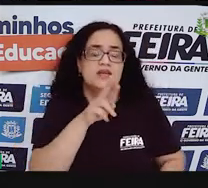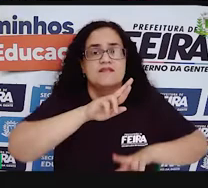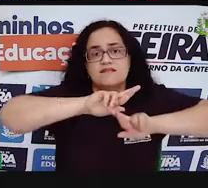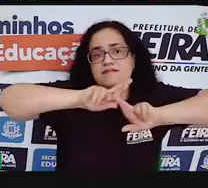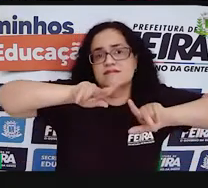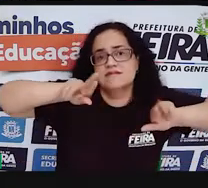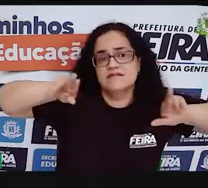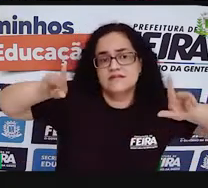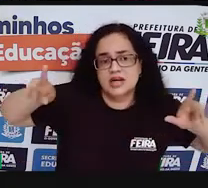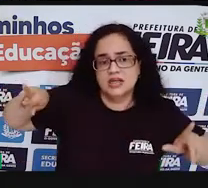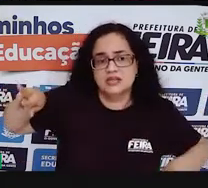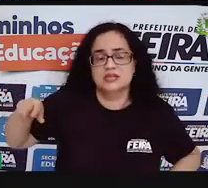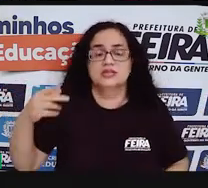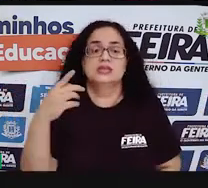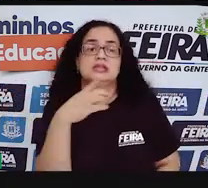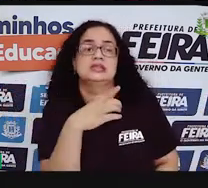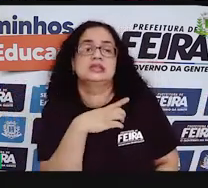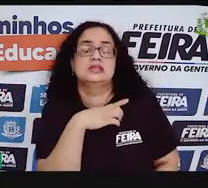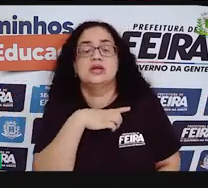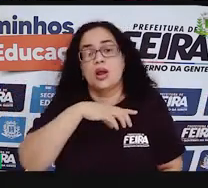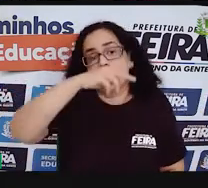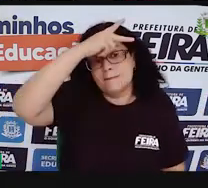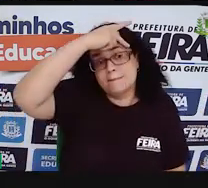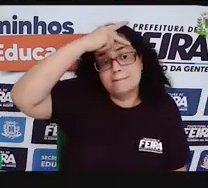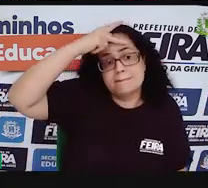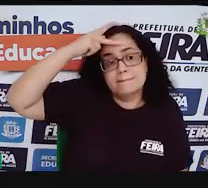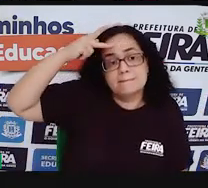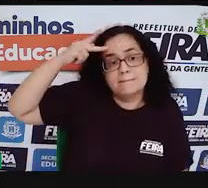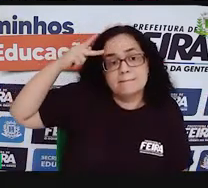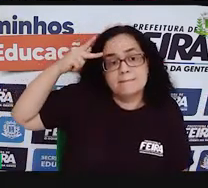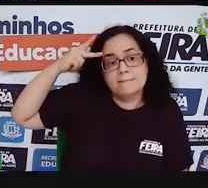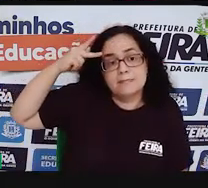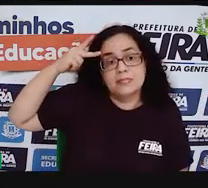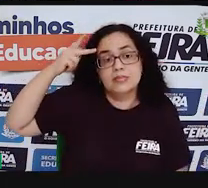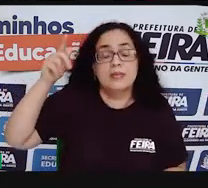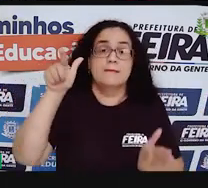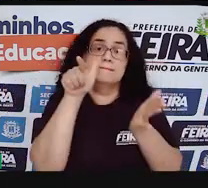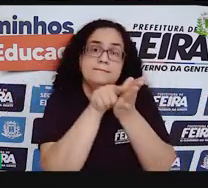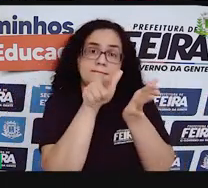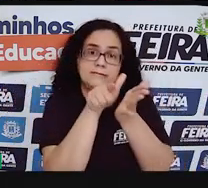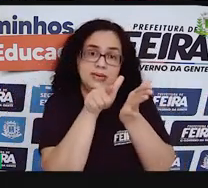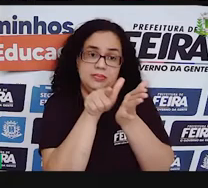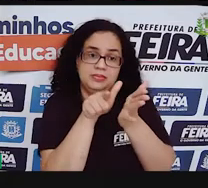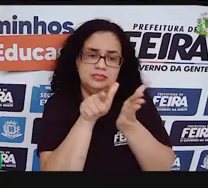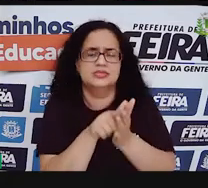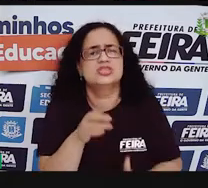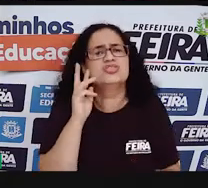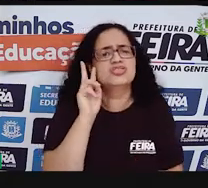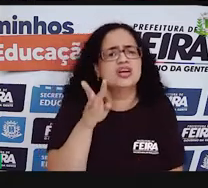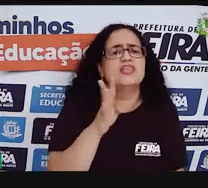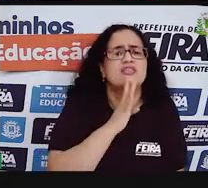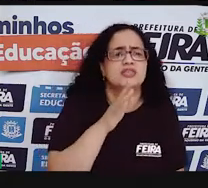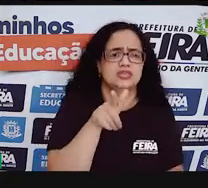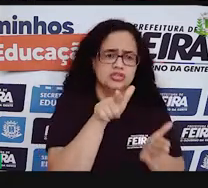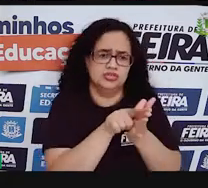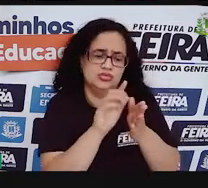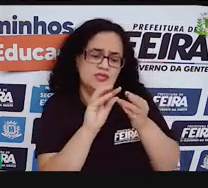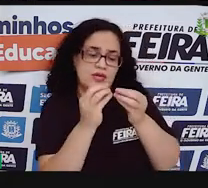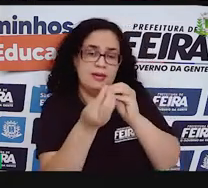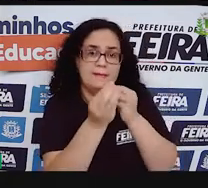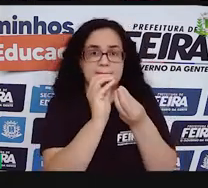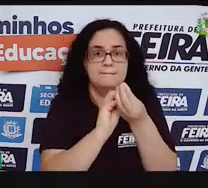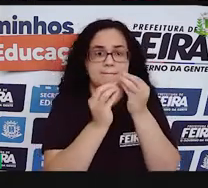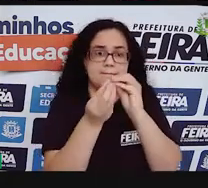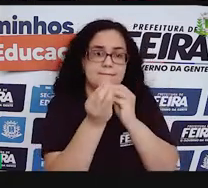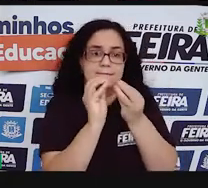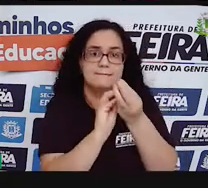diversas situações e ações das pessoas no dia a dia, que é o papel. Alguém já viu aí uma dobradura